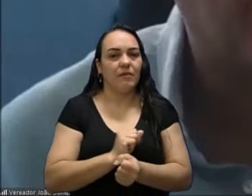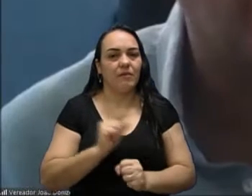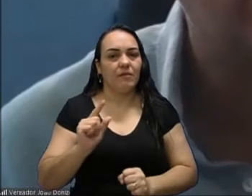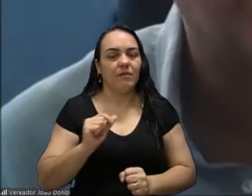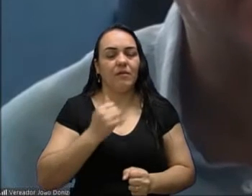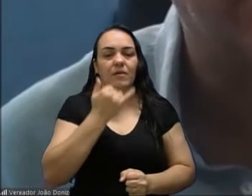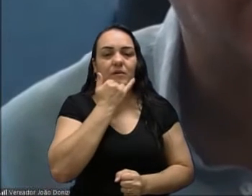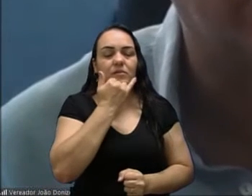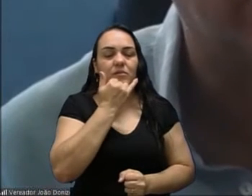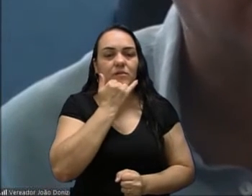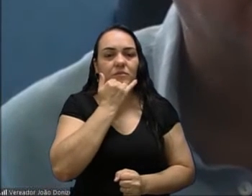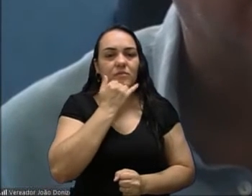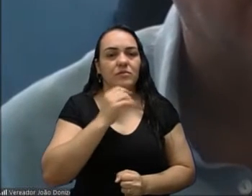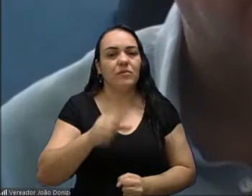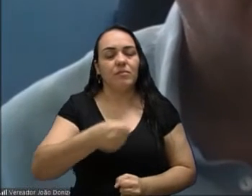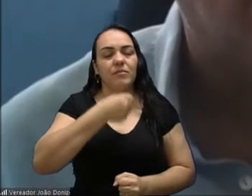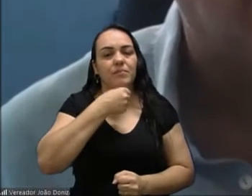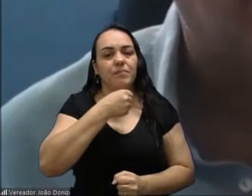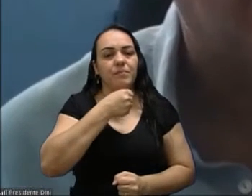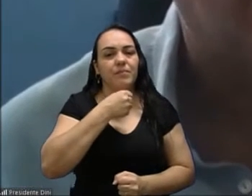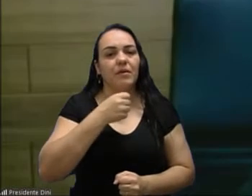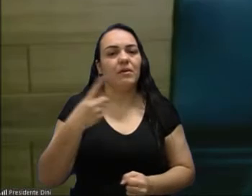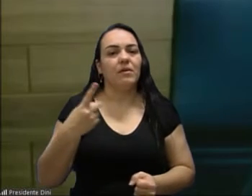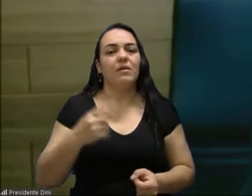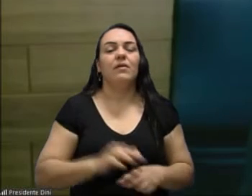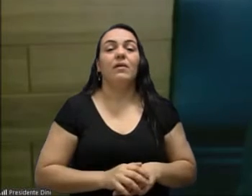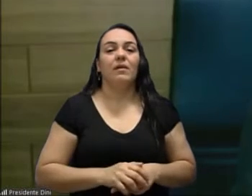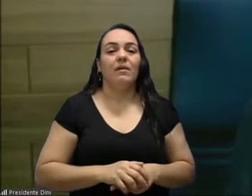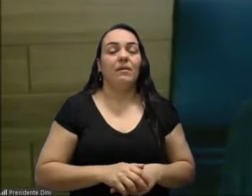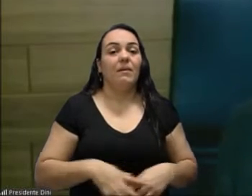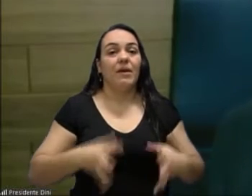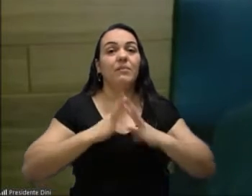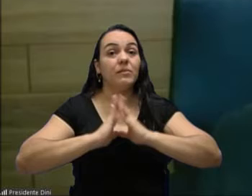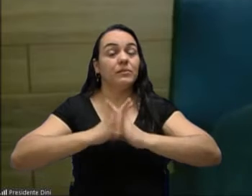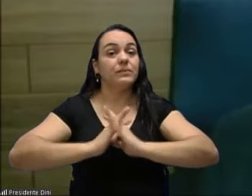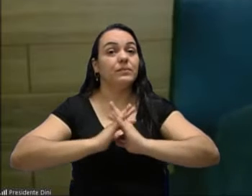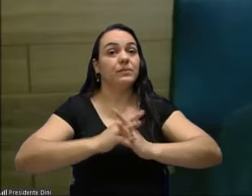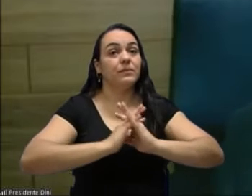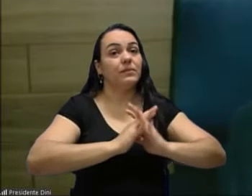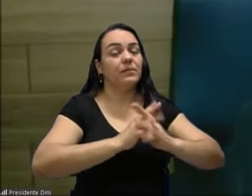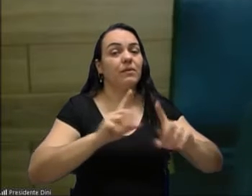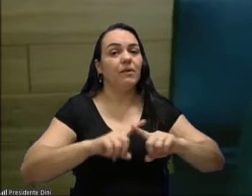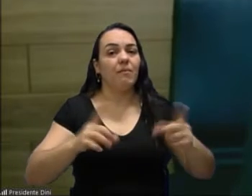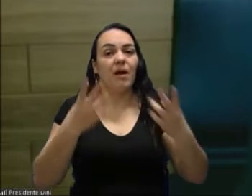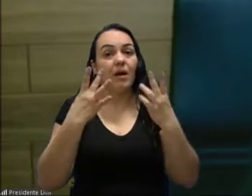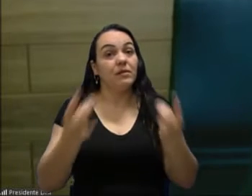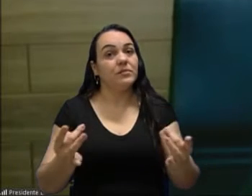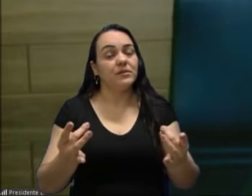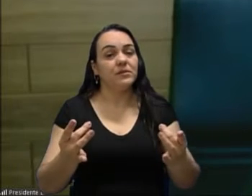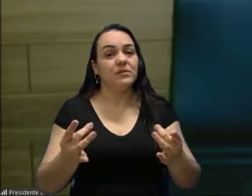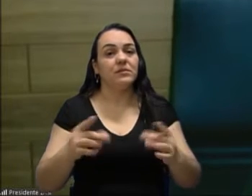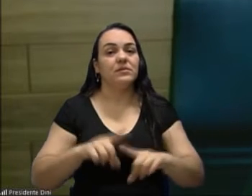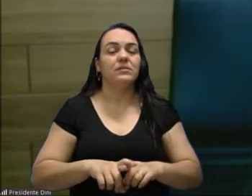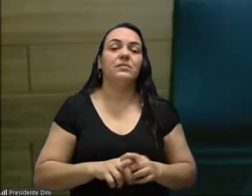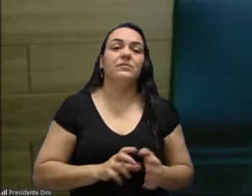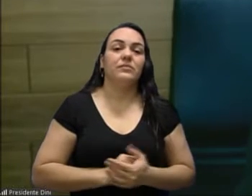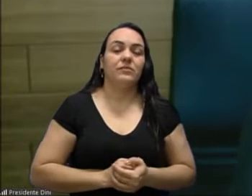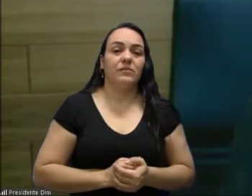Desculpa, não vou apertar o microfone do Hudson e do vereador Manga. Só lembrando... Só um minuto, João.